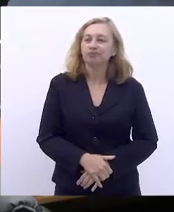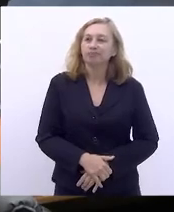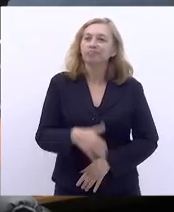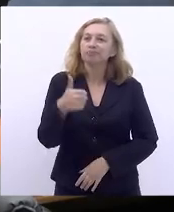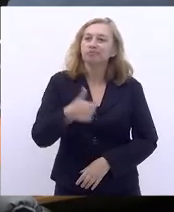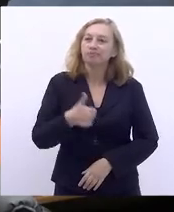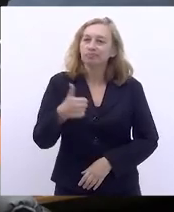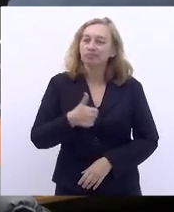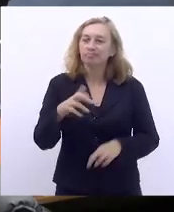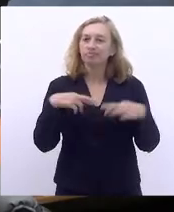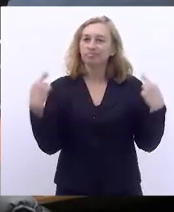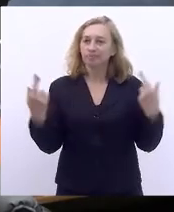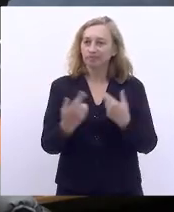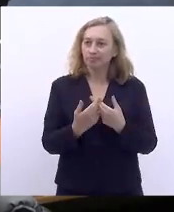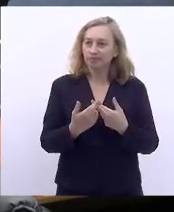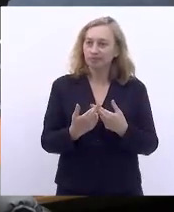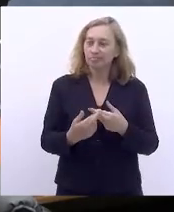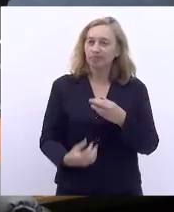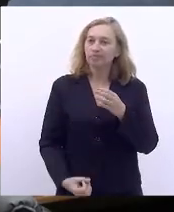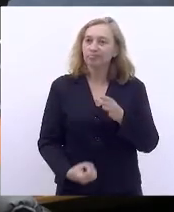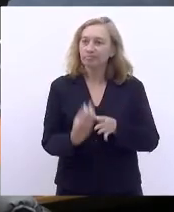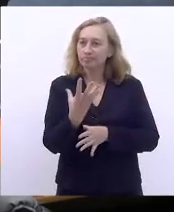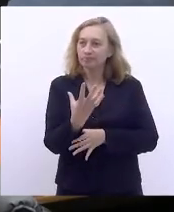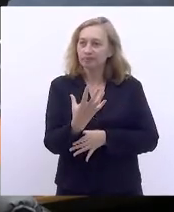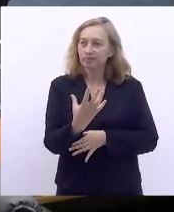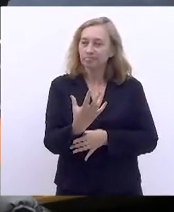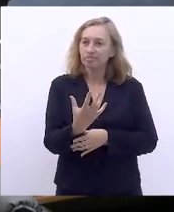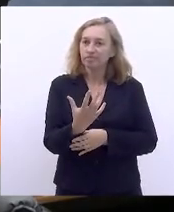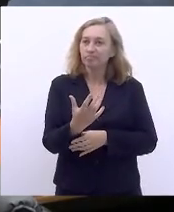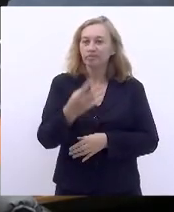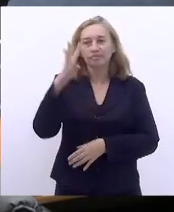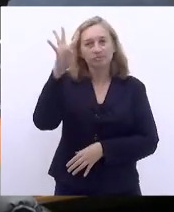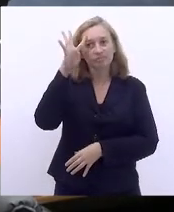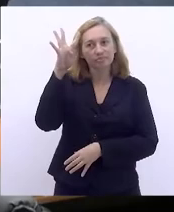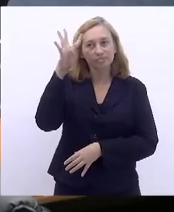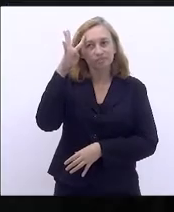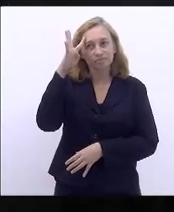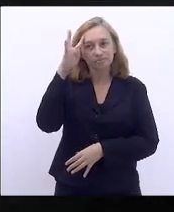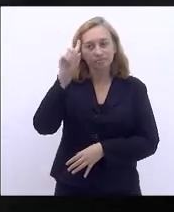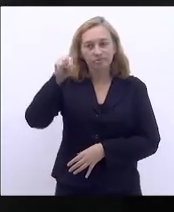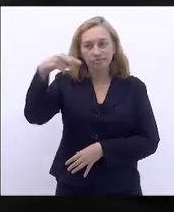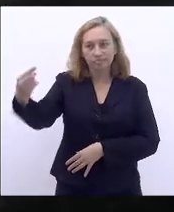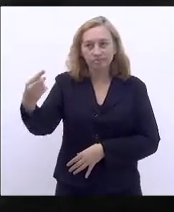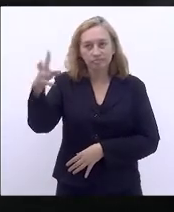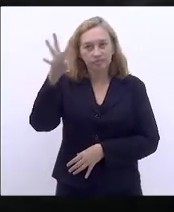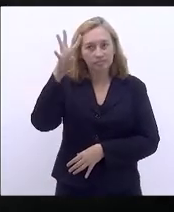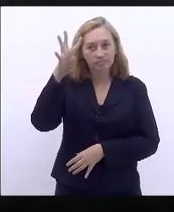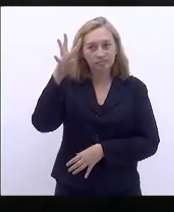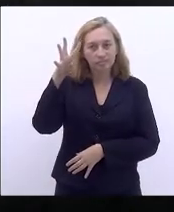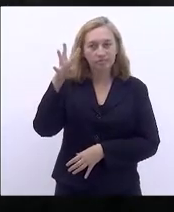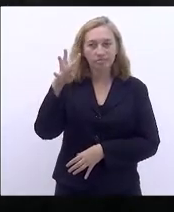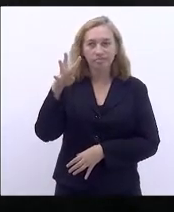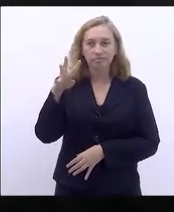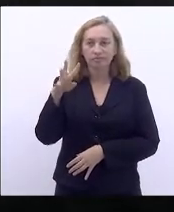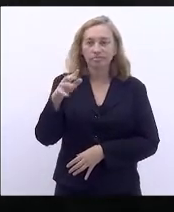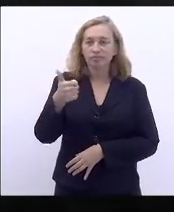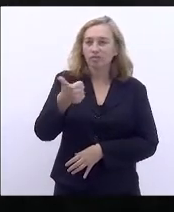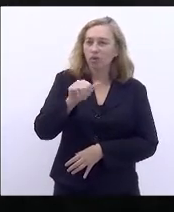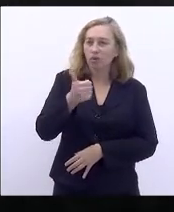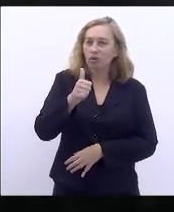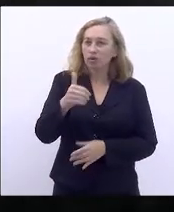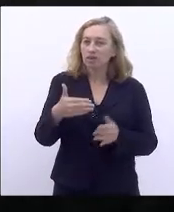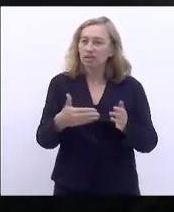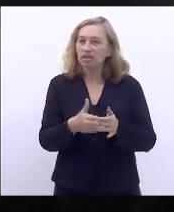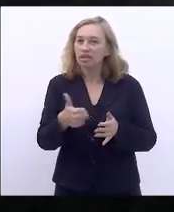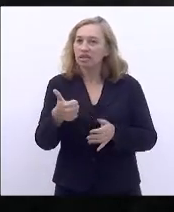primeira reunião de instalação, que será quarta-feira da semana que vem, entre 11 e